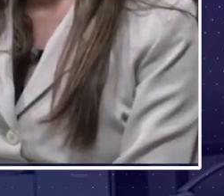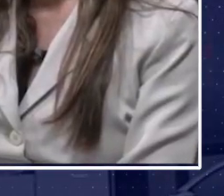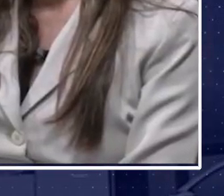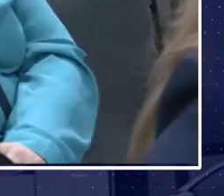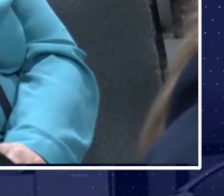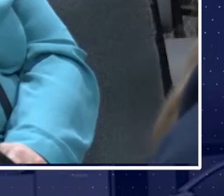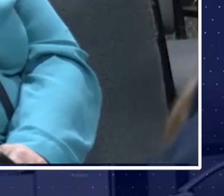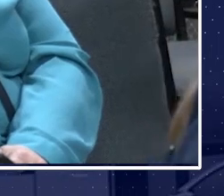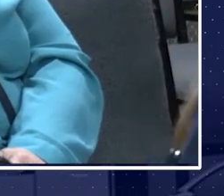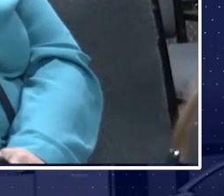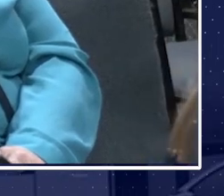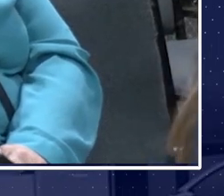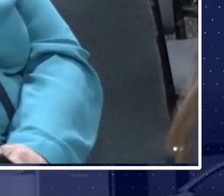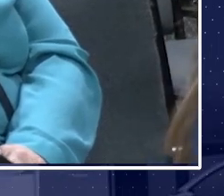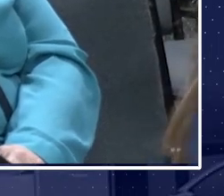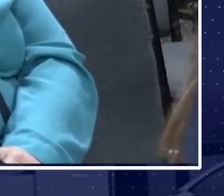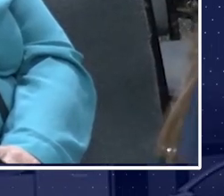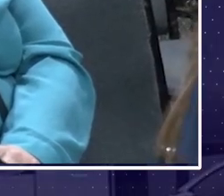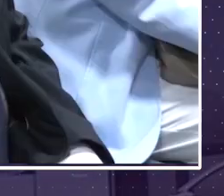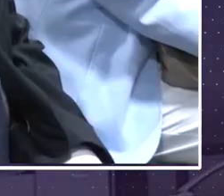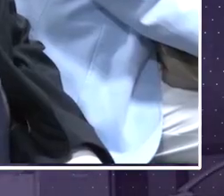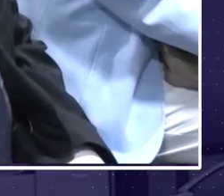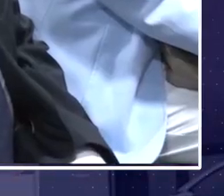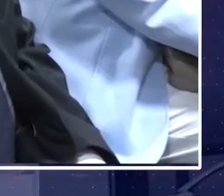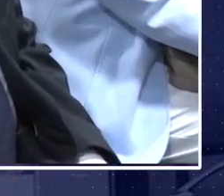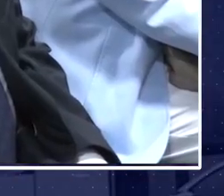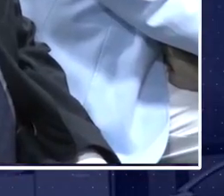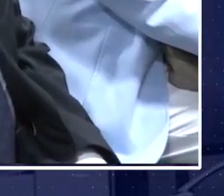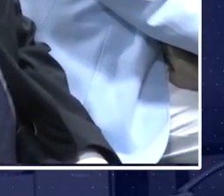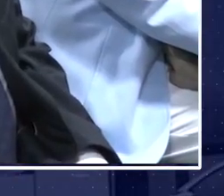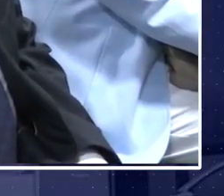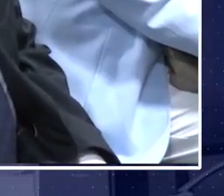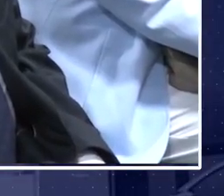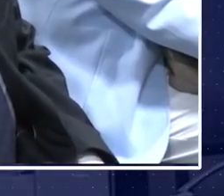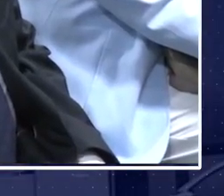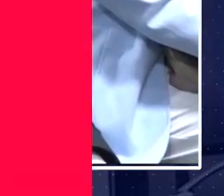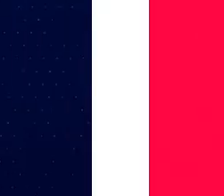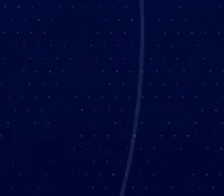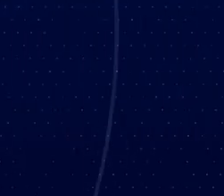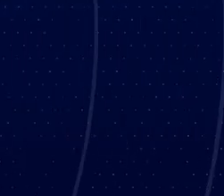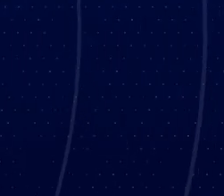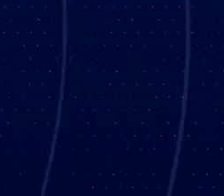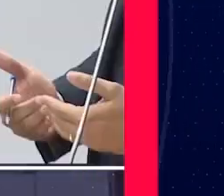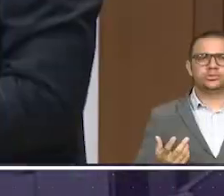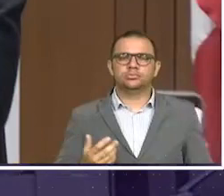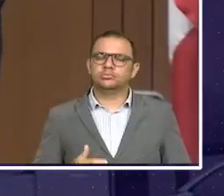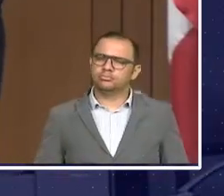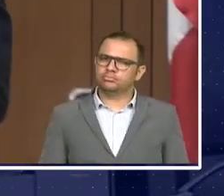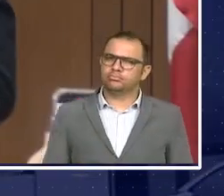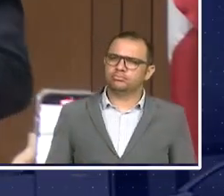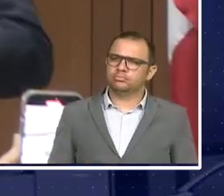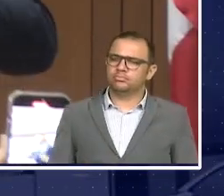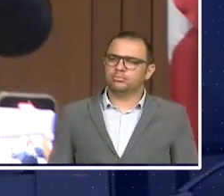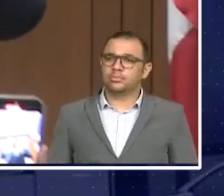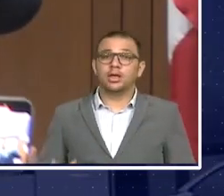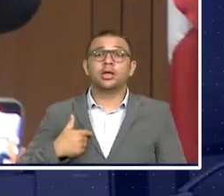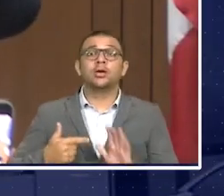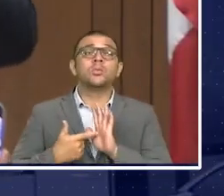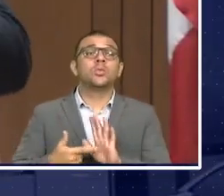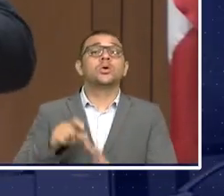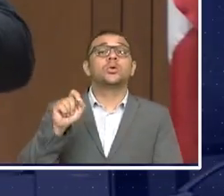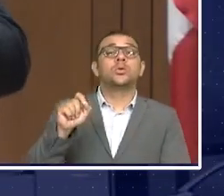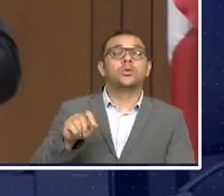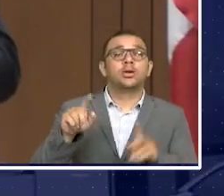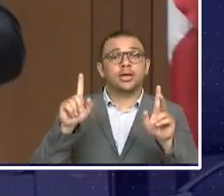de evangelização vão acontecer todas as terças-feiras, às 8 da manhã, na sala das comissões. Ao fazer uso da tribuna, o deputado